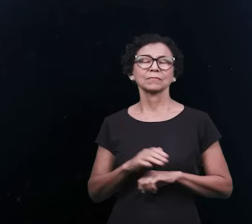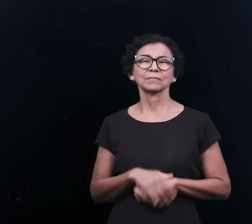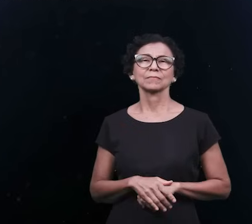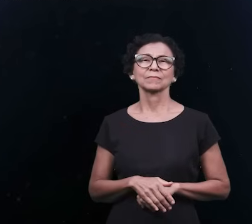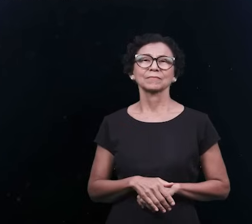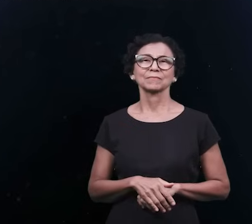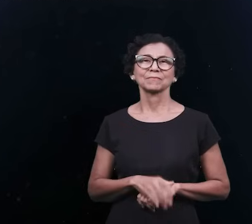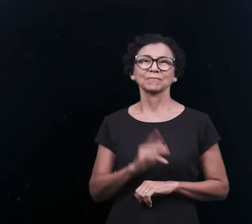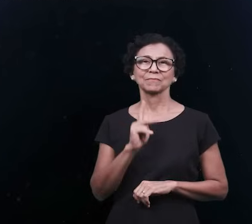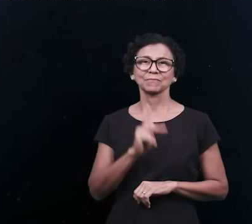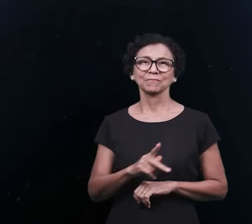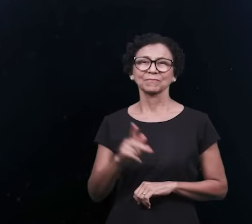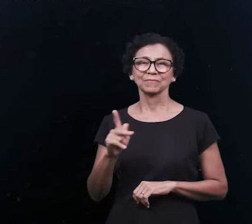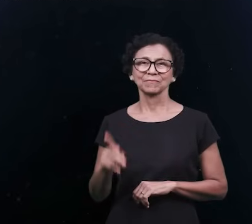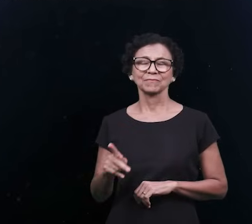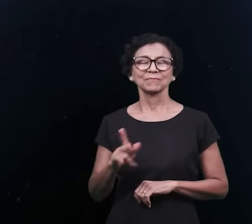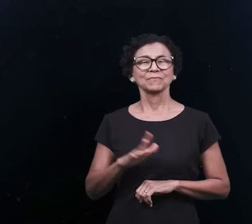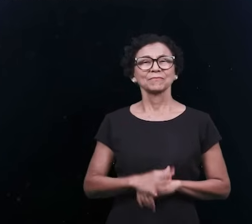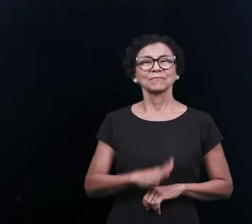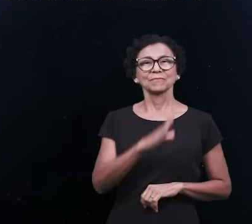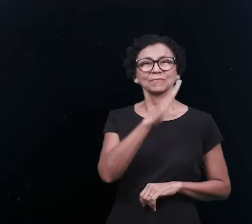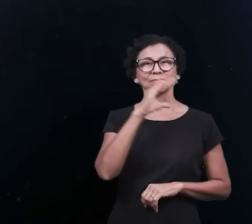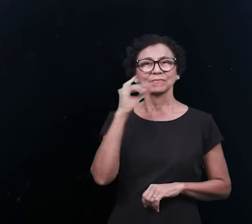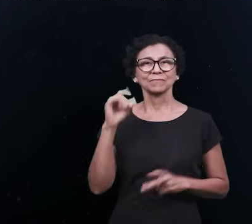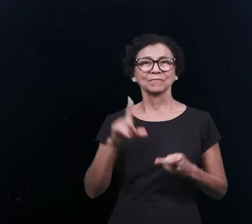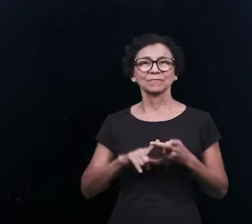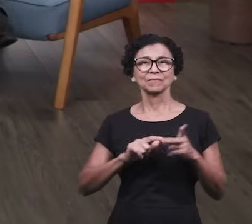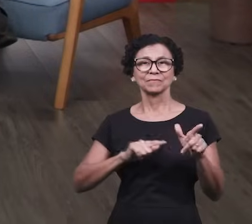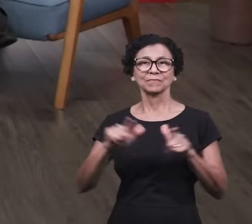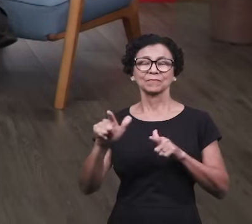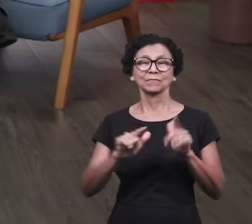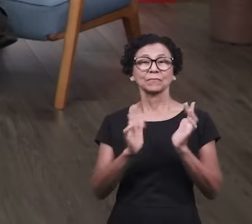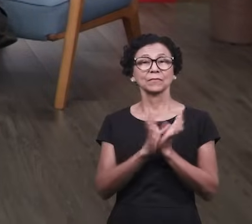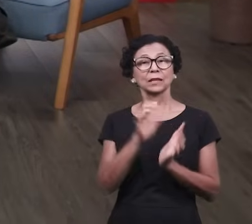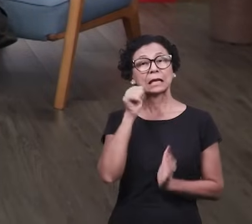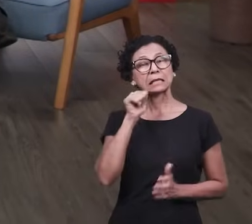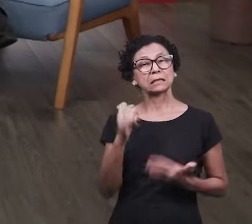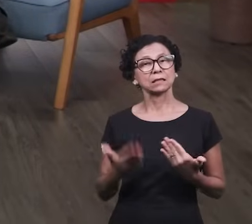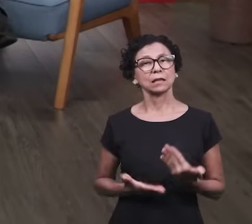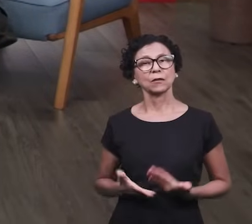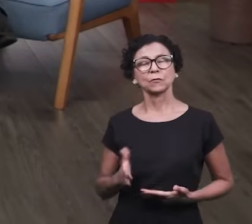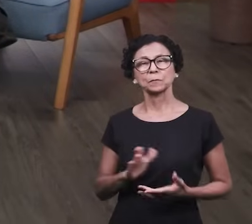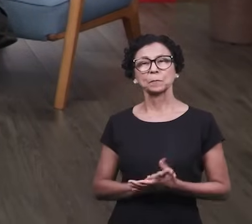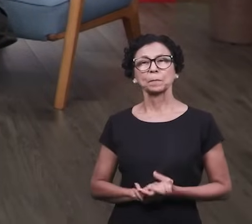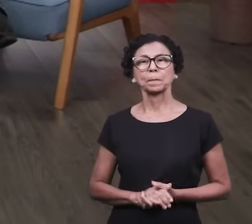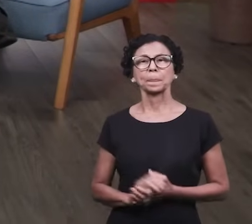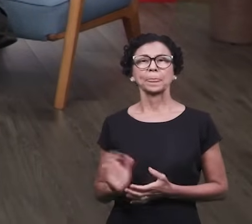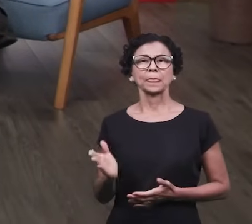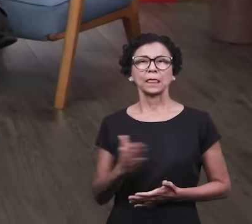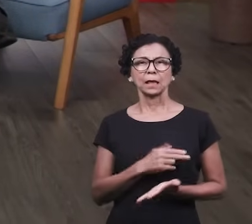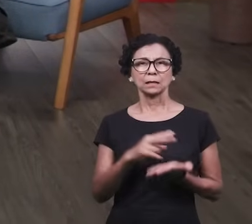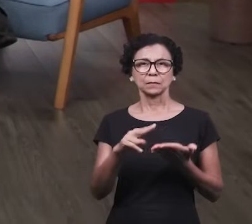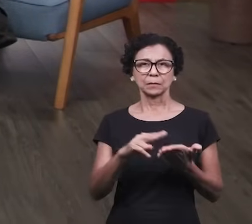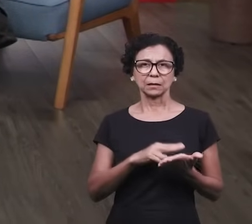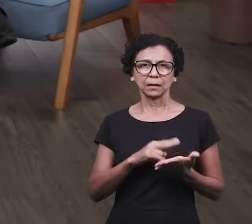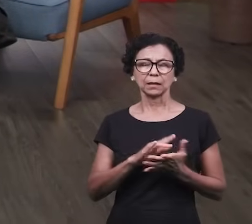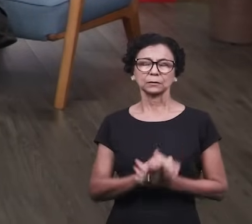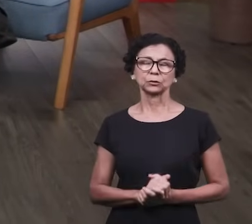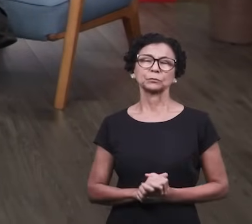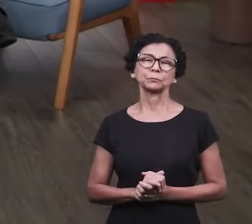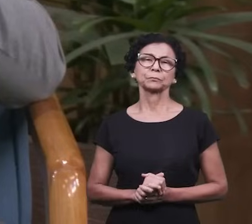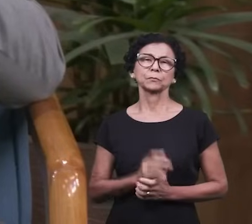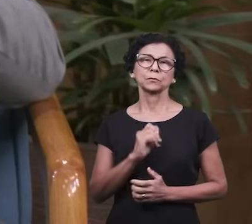de adolescentes e no trabalho de senhoras. Eu queria fazer um comentário com vocês sobre essa mensagem enviada pela nossa irmã